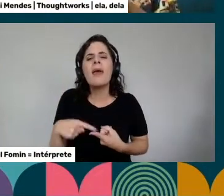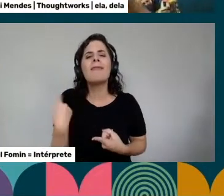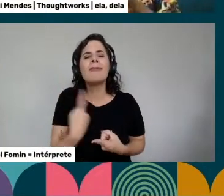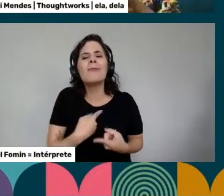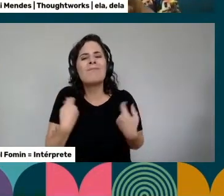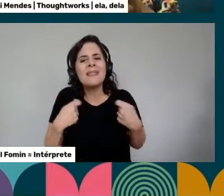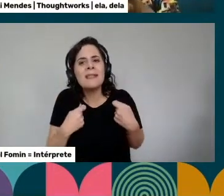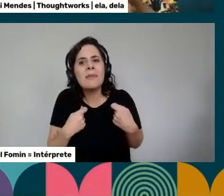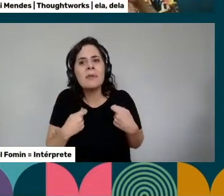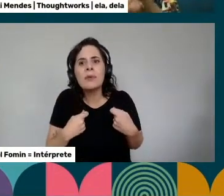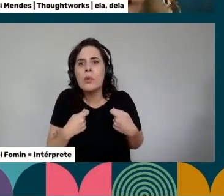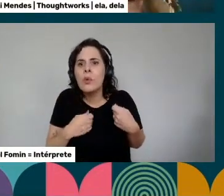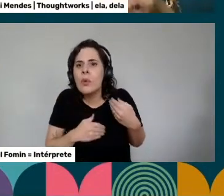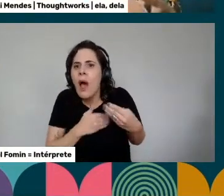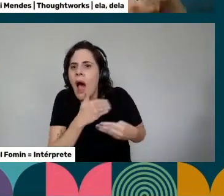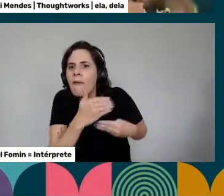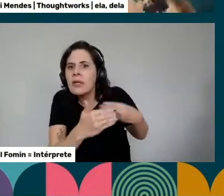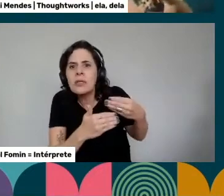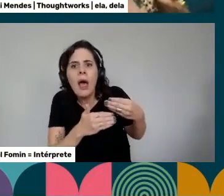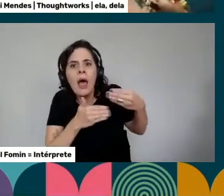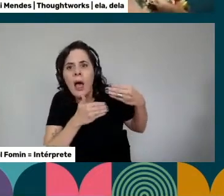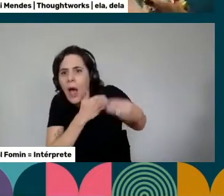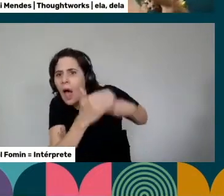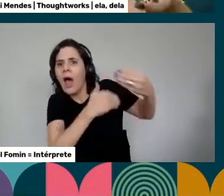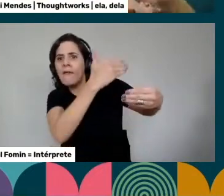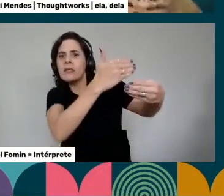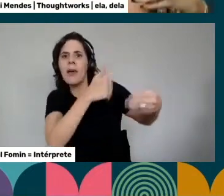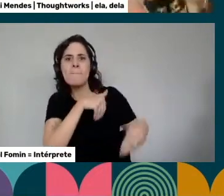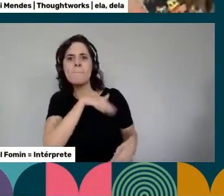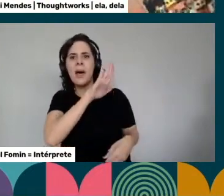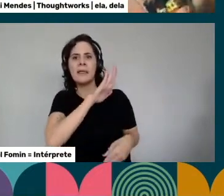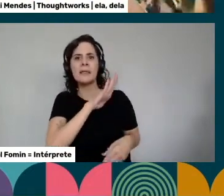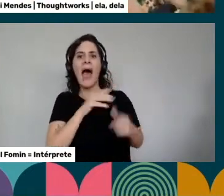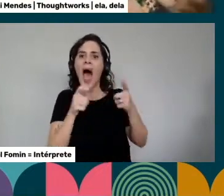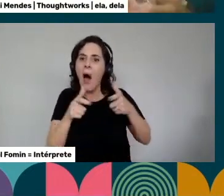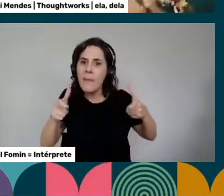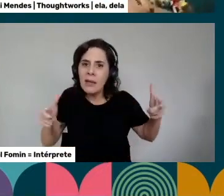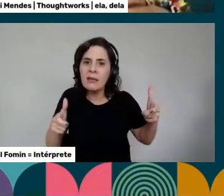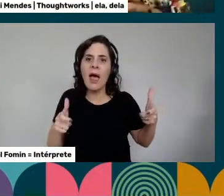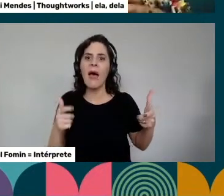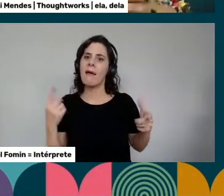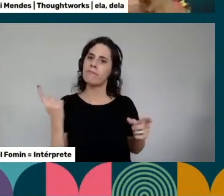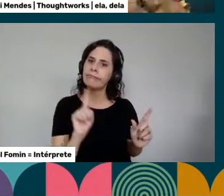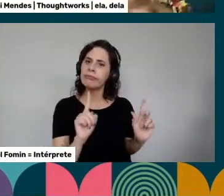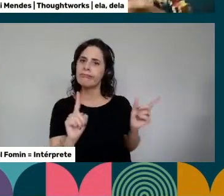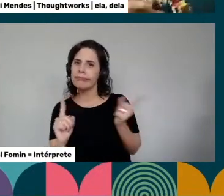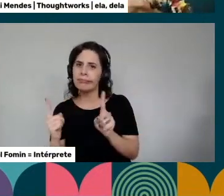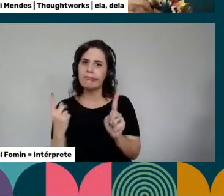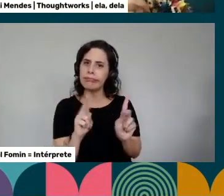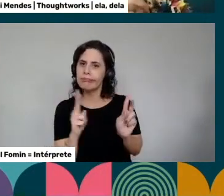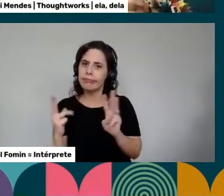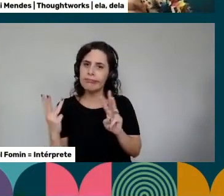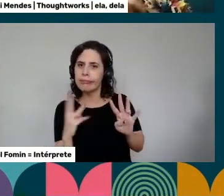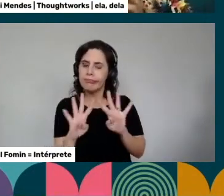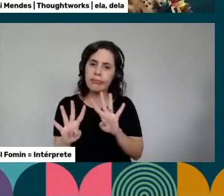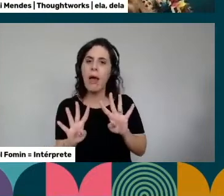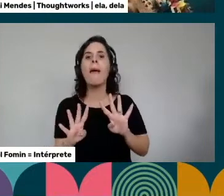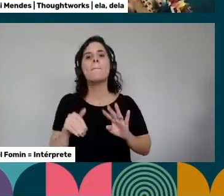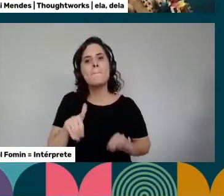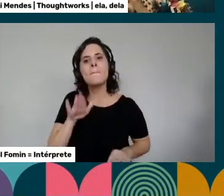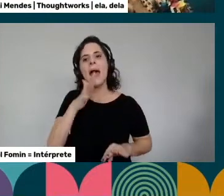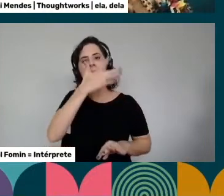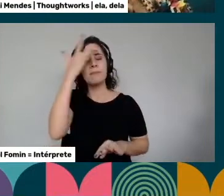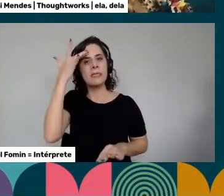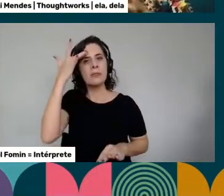avançar com o aumento da presença dessa, que é a maior parte da população brasileira, na área